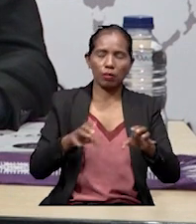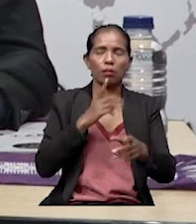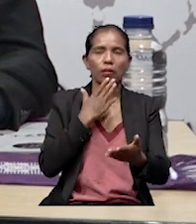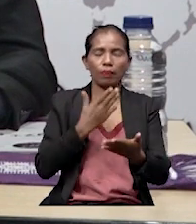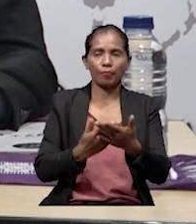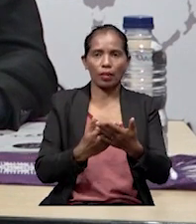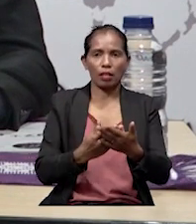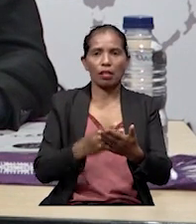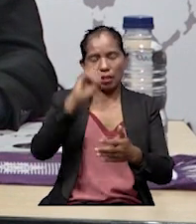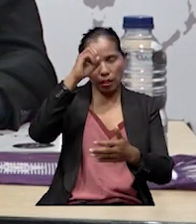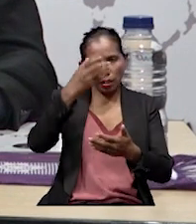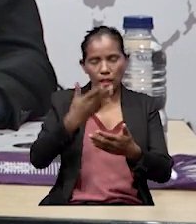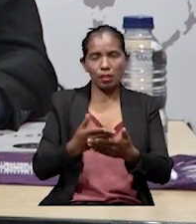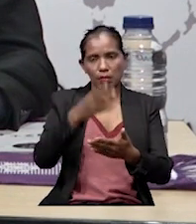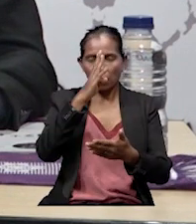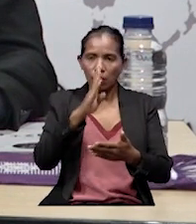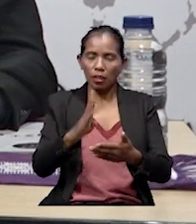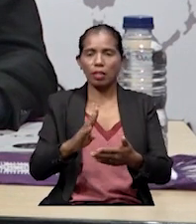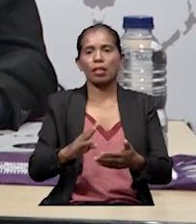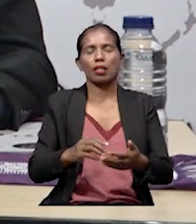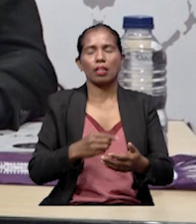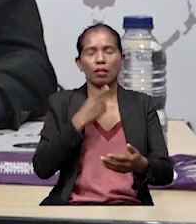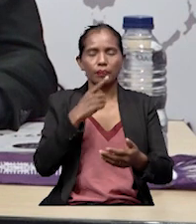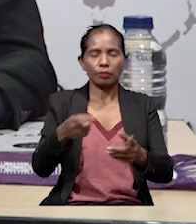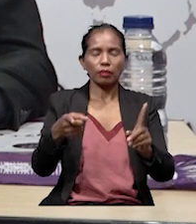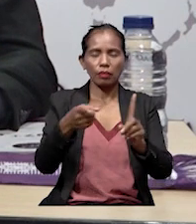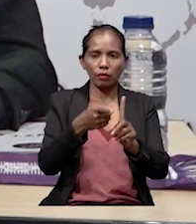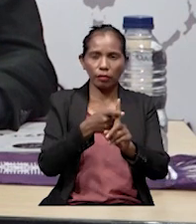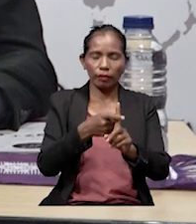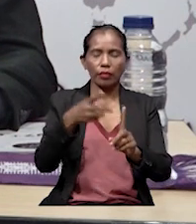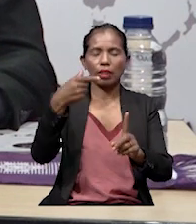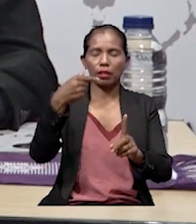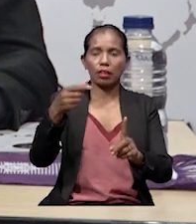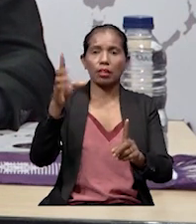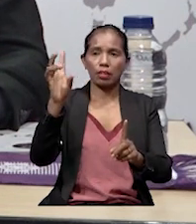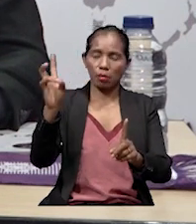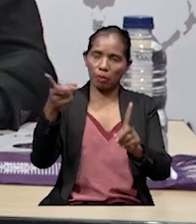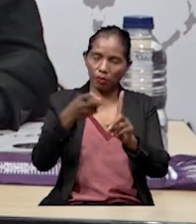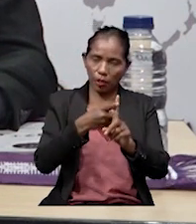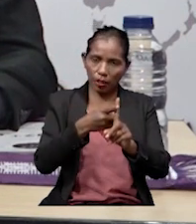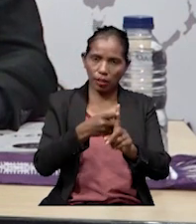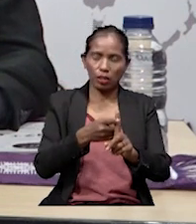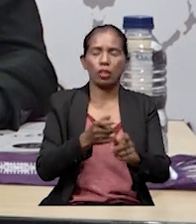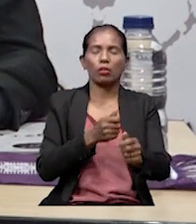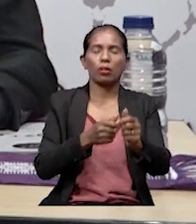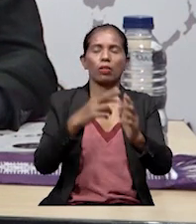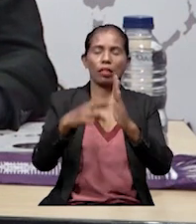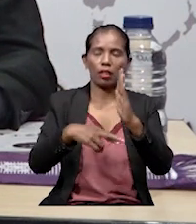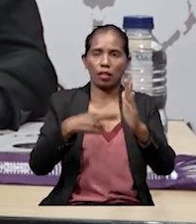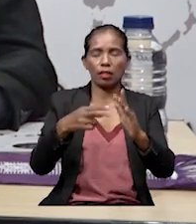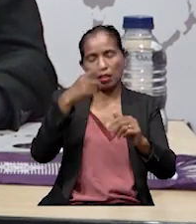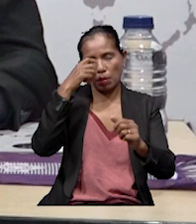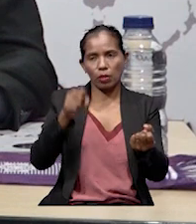G7 mais preenche requisito jurídico, político, no institucional. Tamba ia suporte macas,